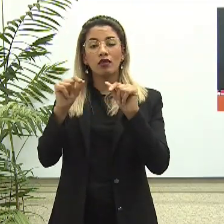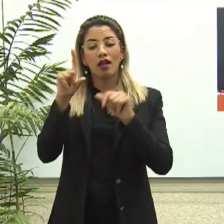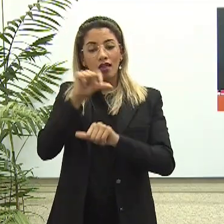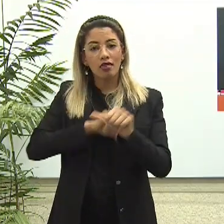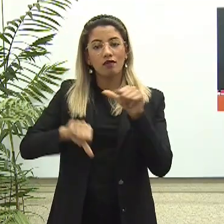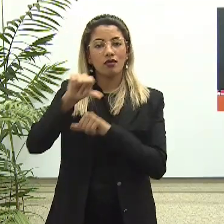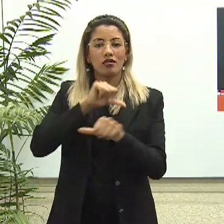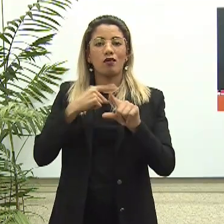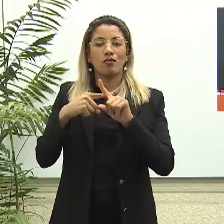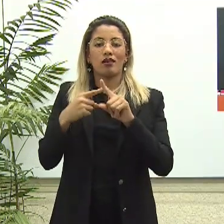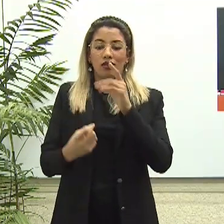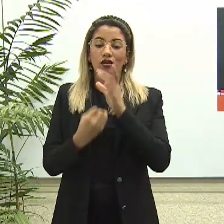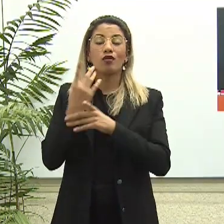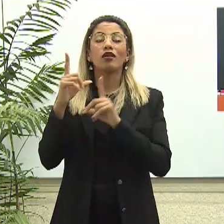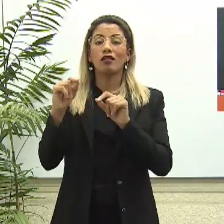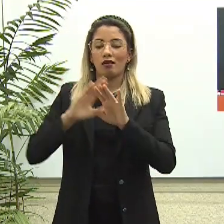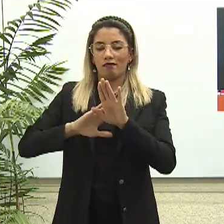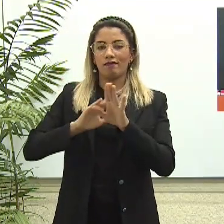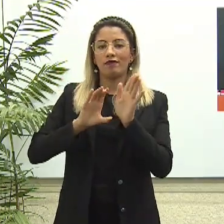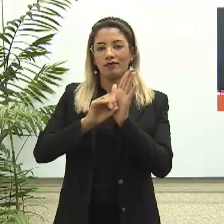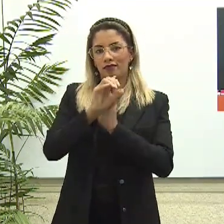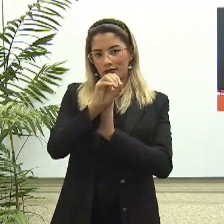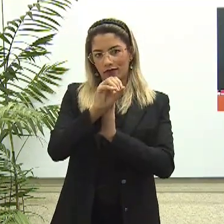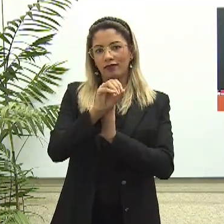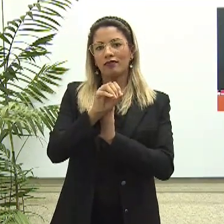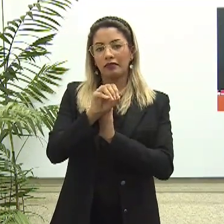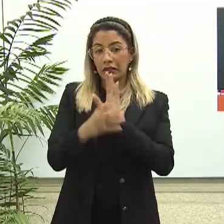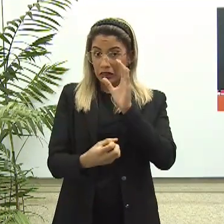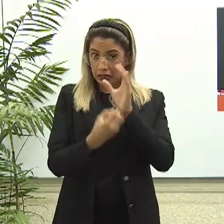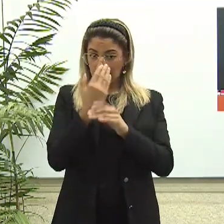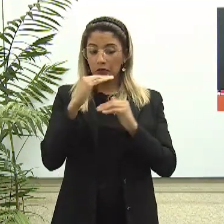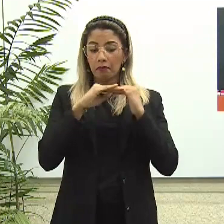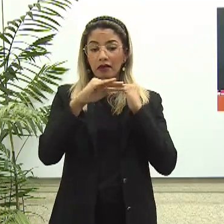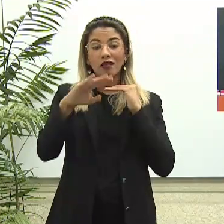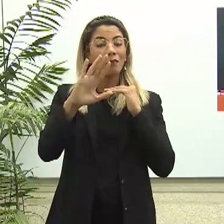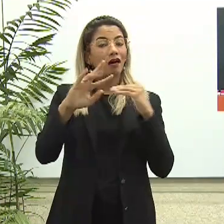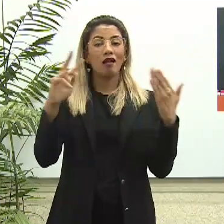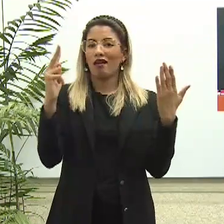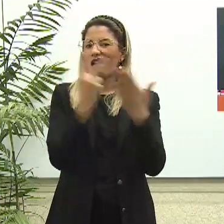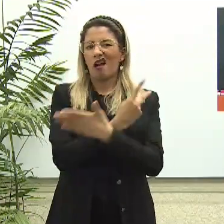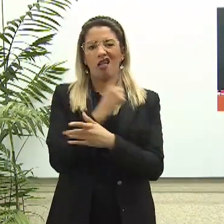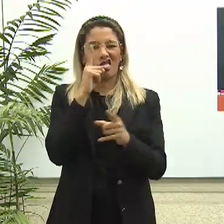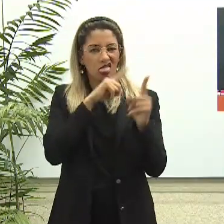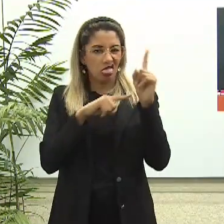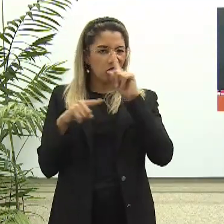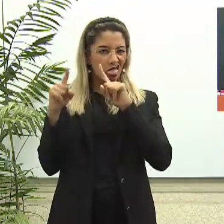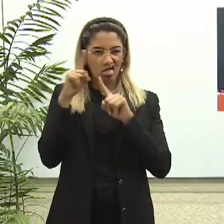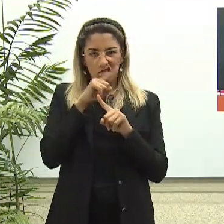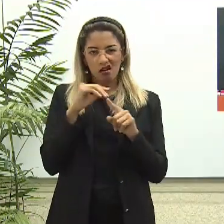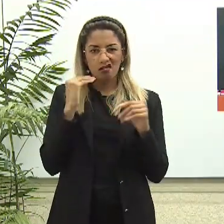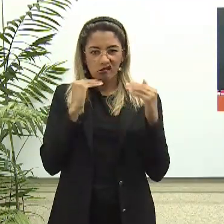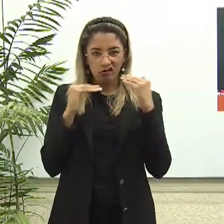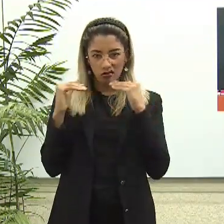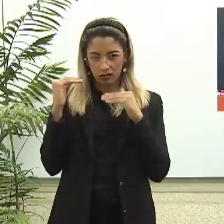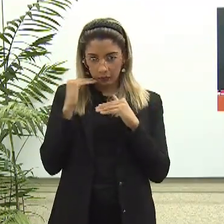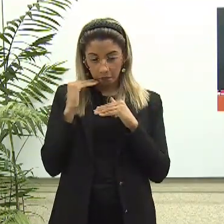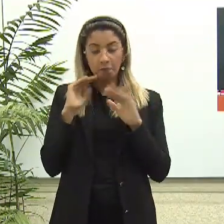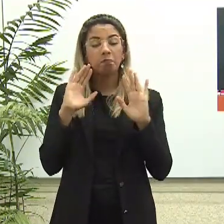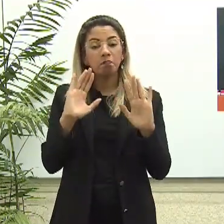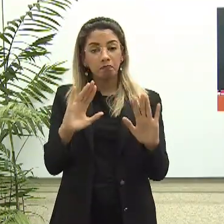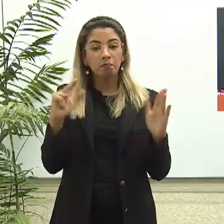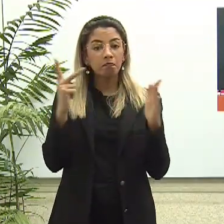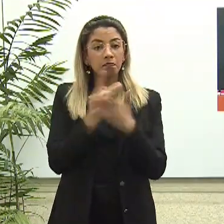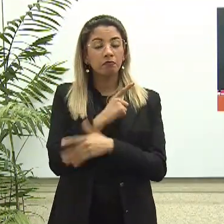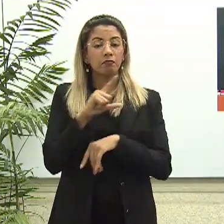ele treina extrai padrões só que sai tudo errado só que sai tudo louco aí sabe o que que ele